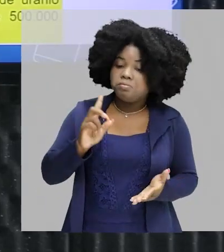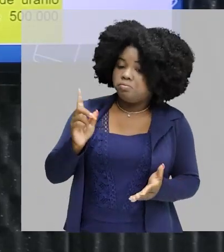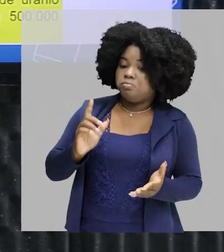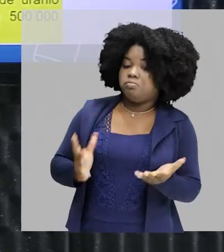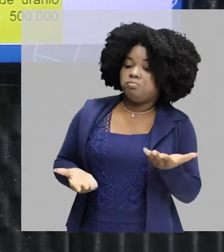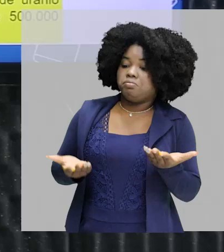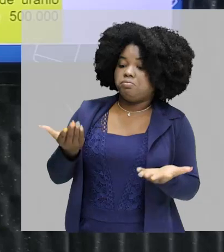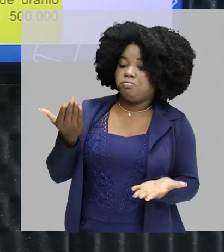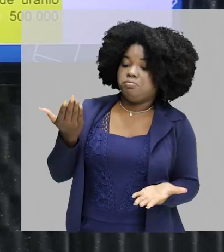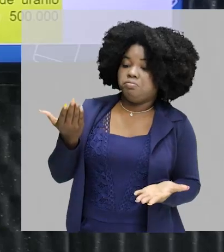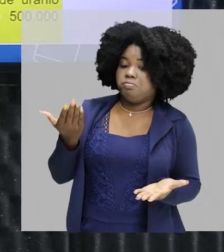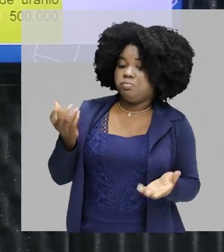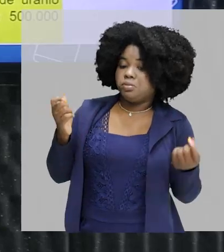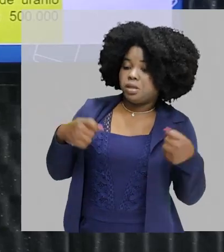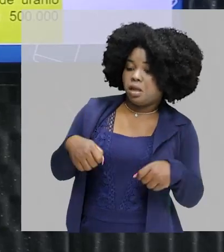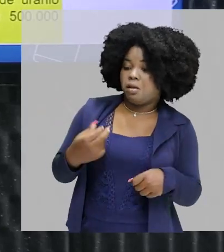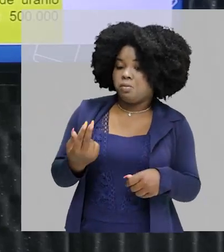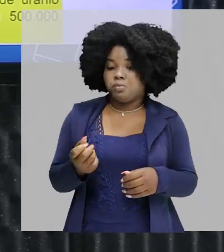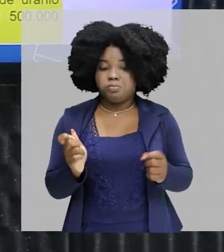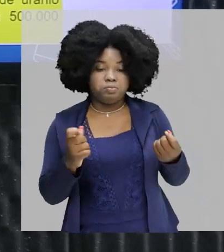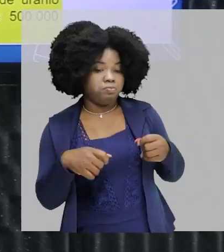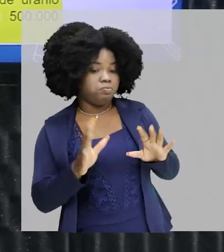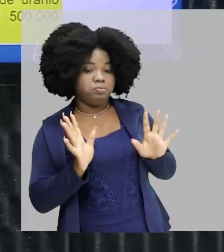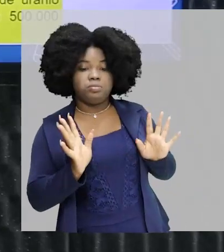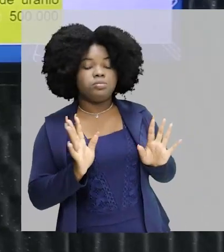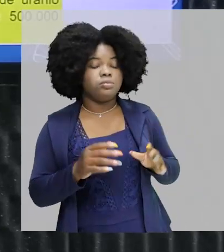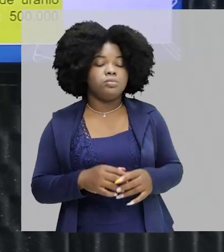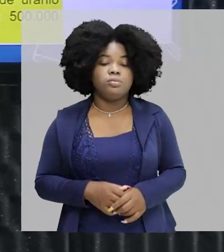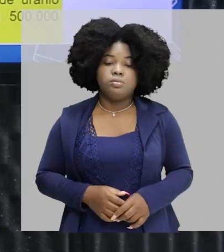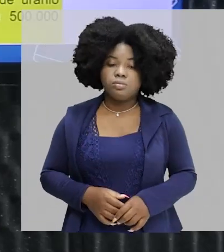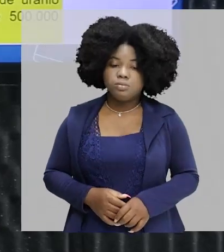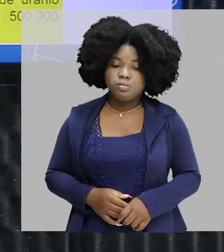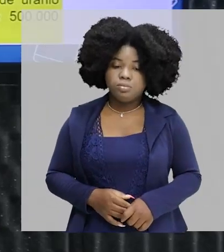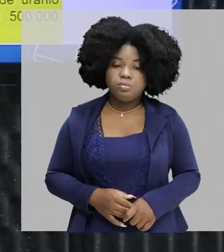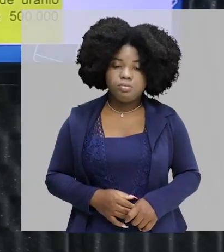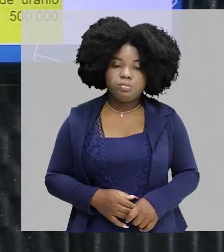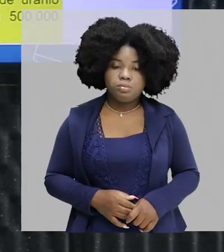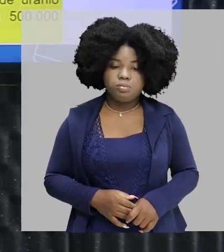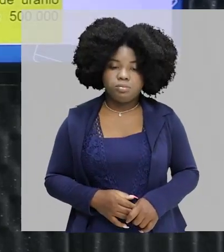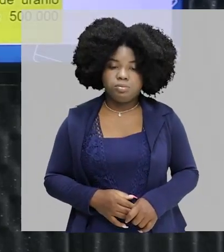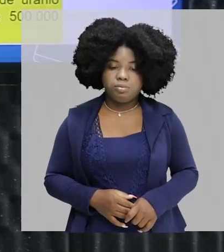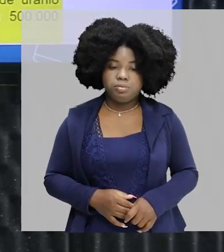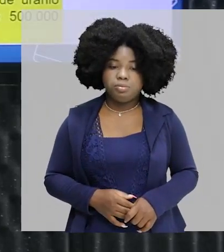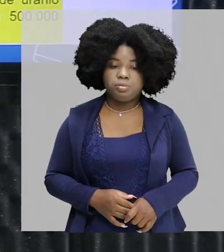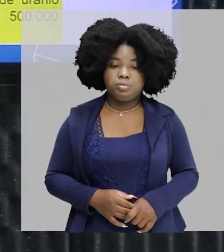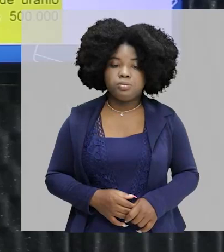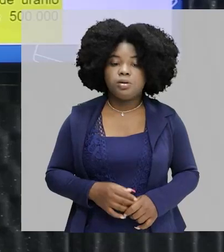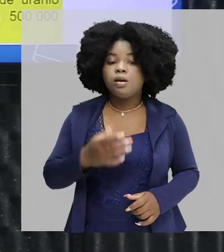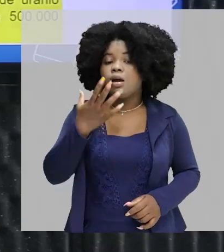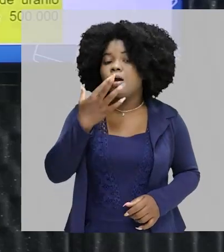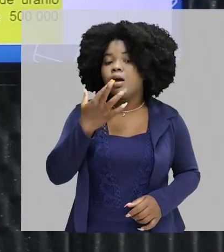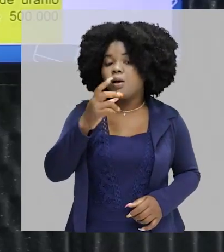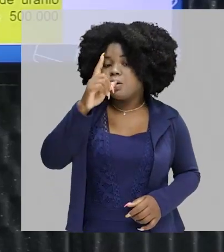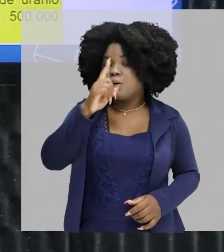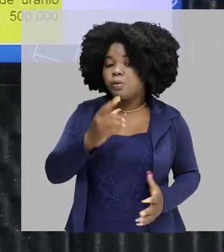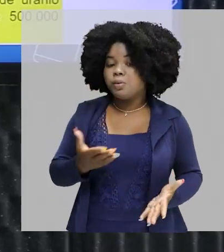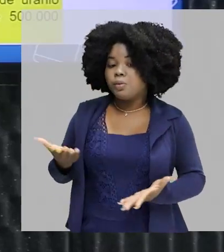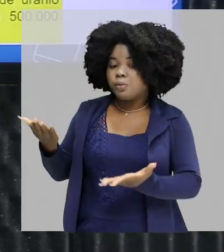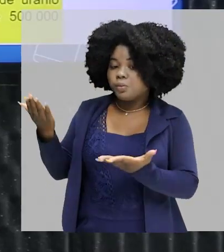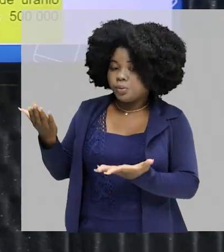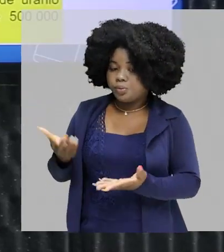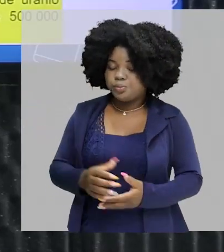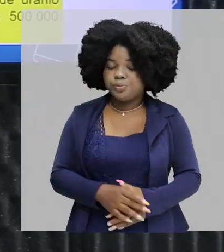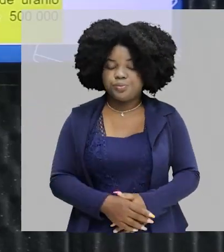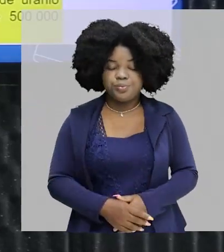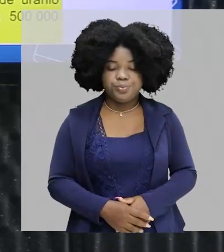vão se sobrepor sobre as desvantagens. Olha só, Quando 1 grama do urânio